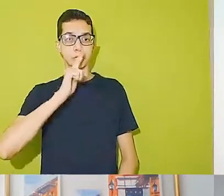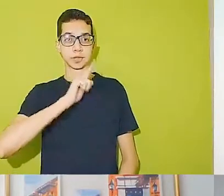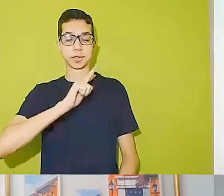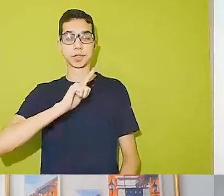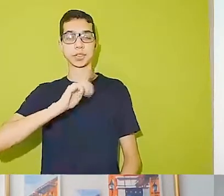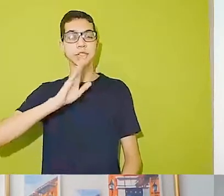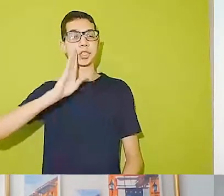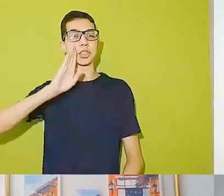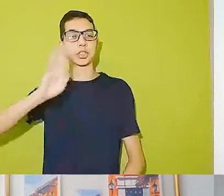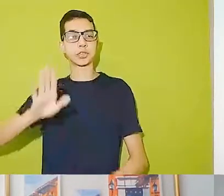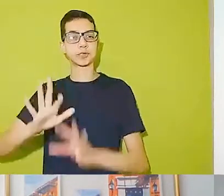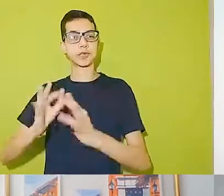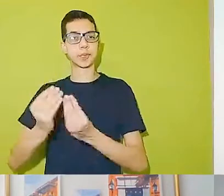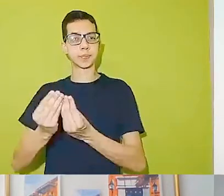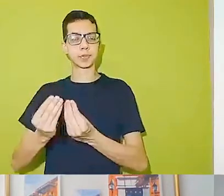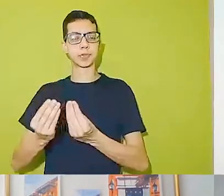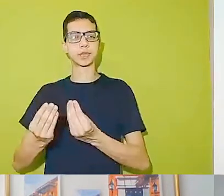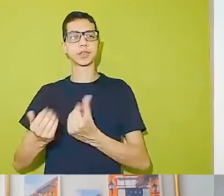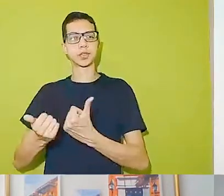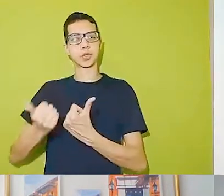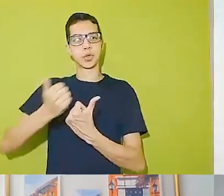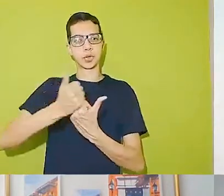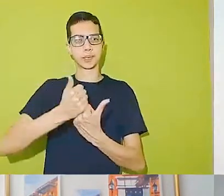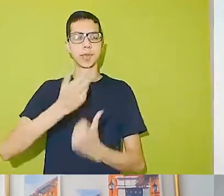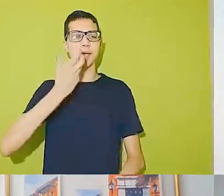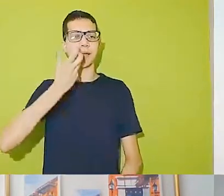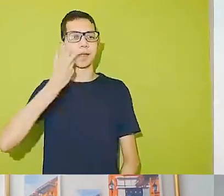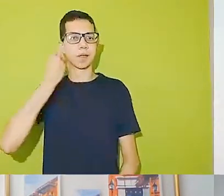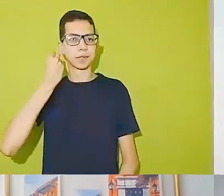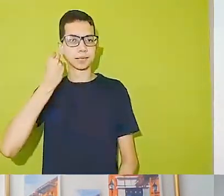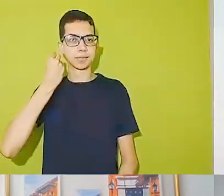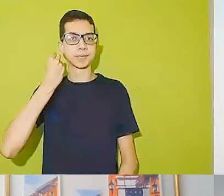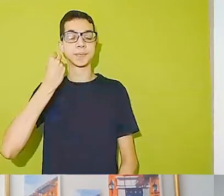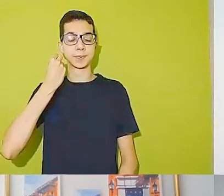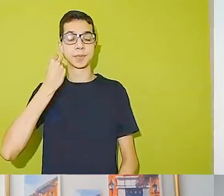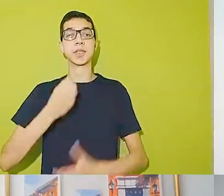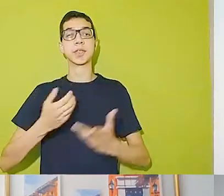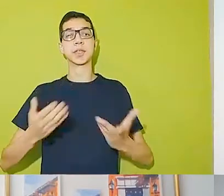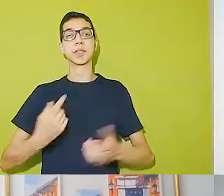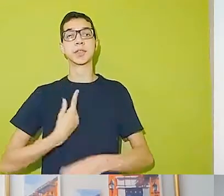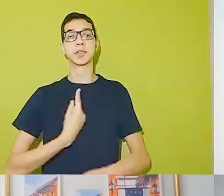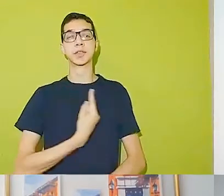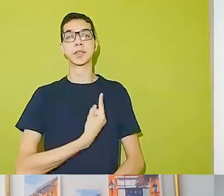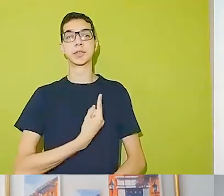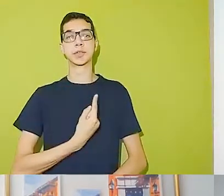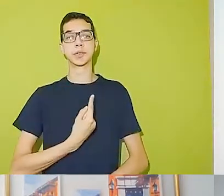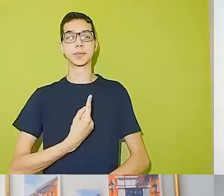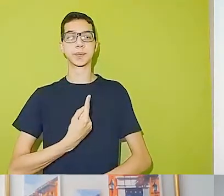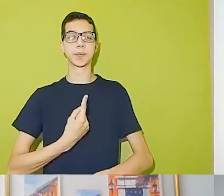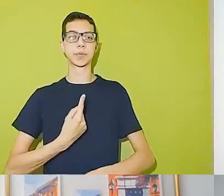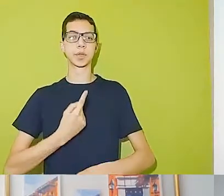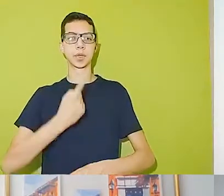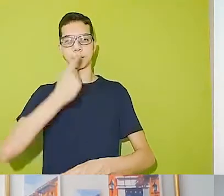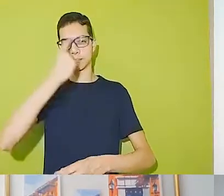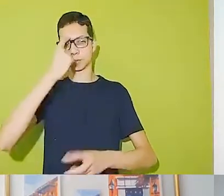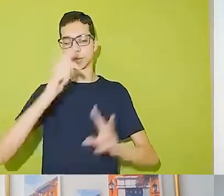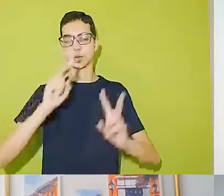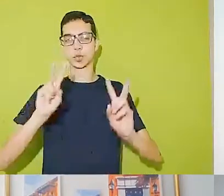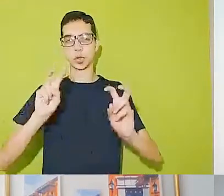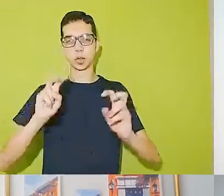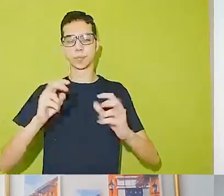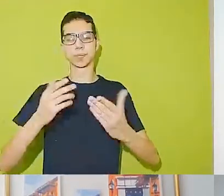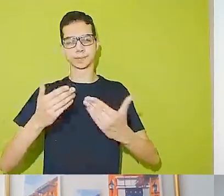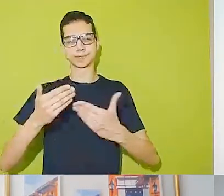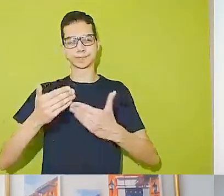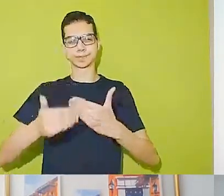família substituta, em adoção. E quando a gente partia para um processo de destituição, muitas vezes você